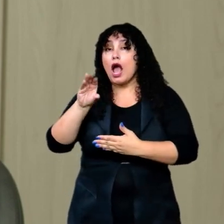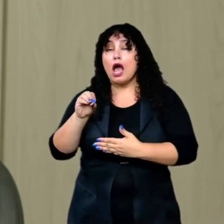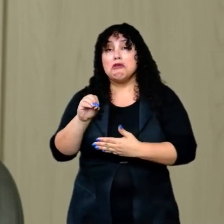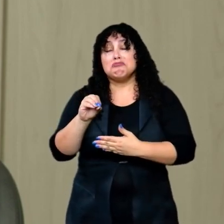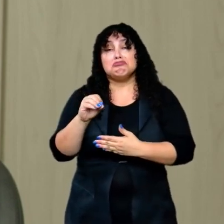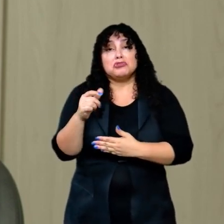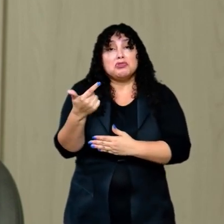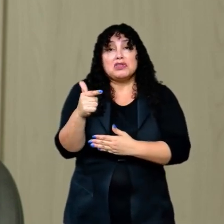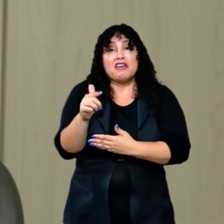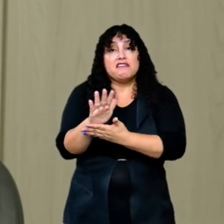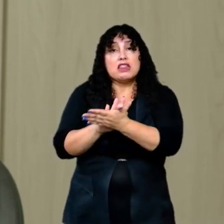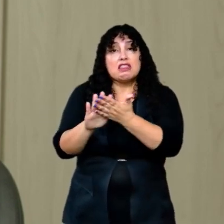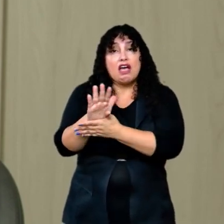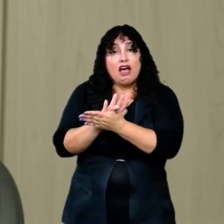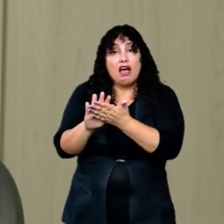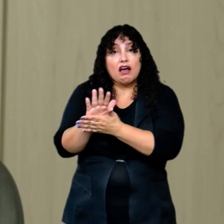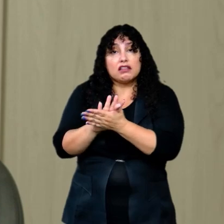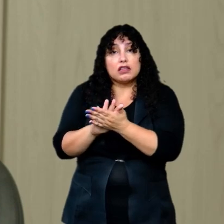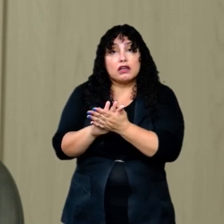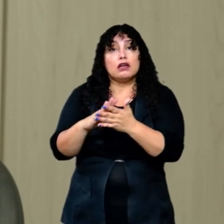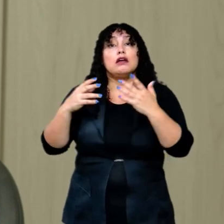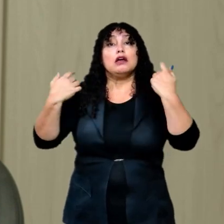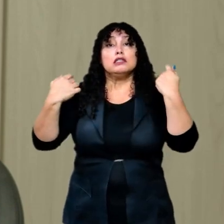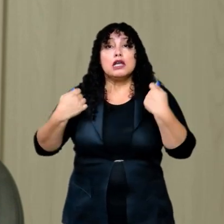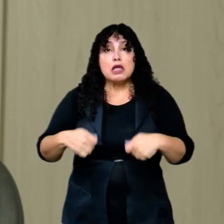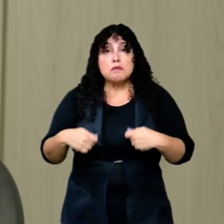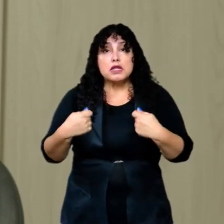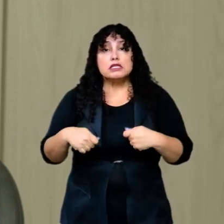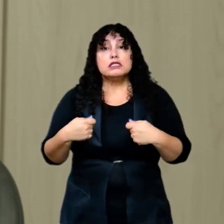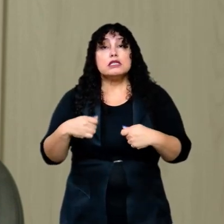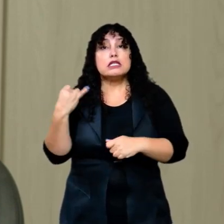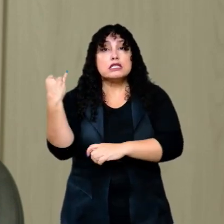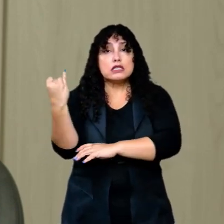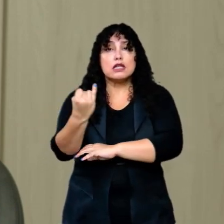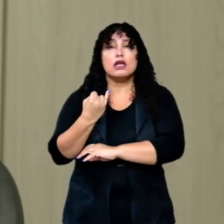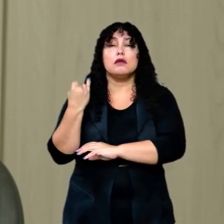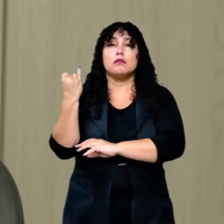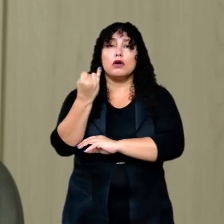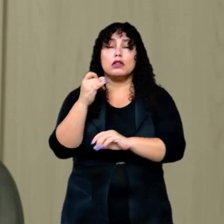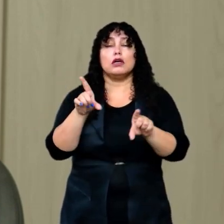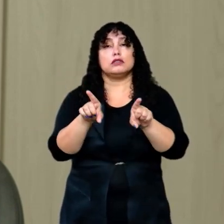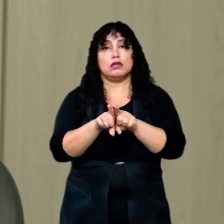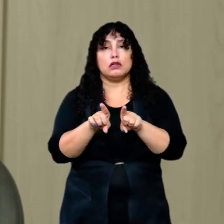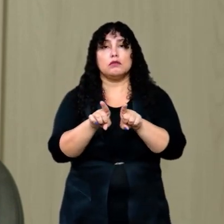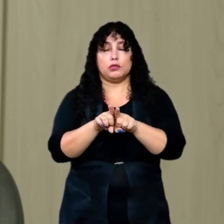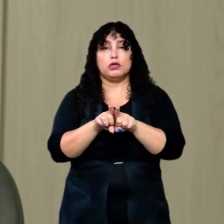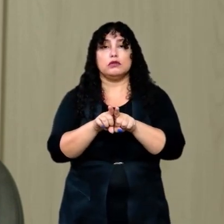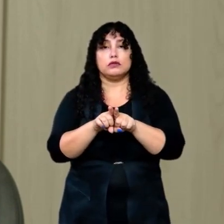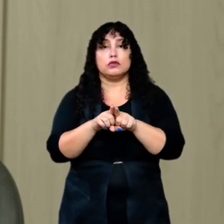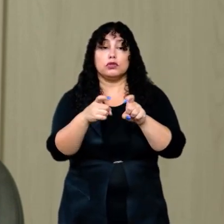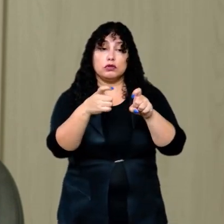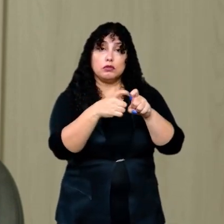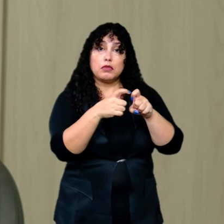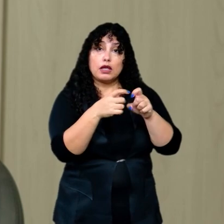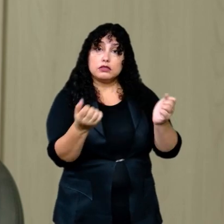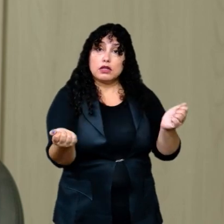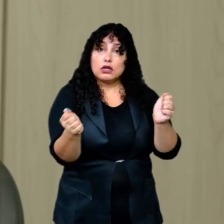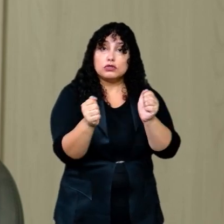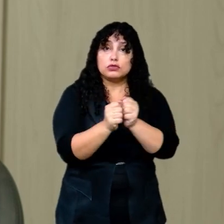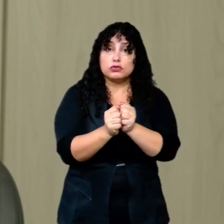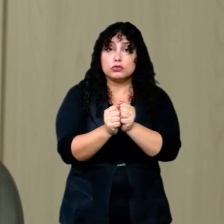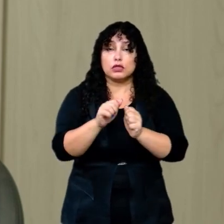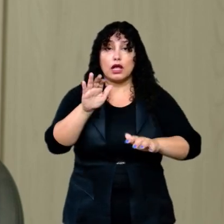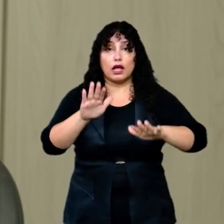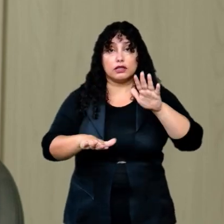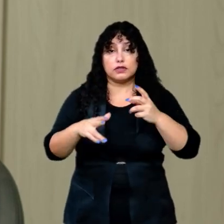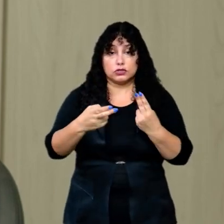nada disso. Então, a gente precisa realmente, por isso, da importância também do médico estar junto. Então, muitas